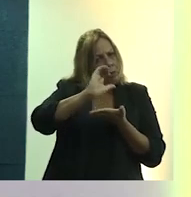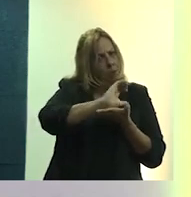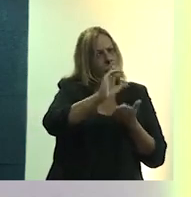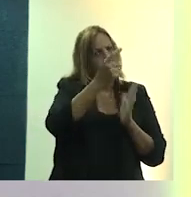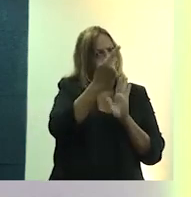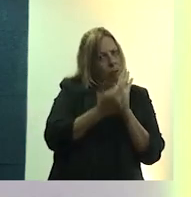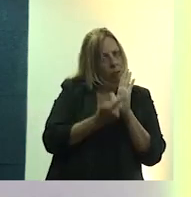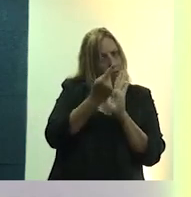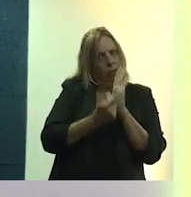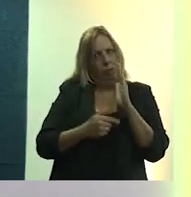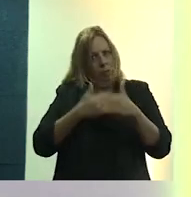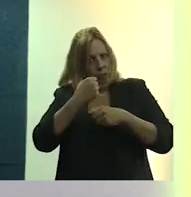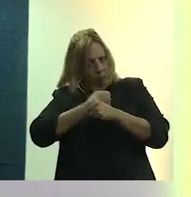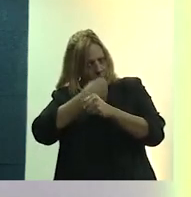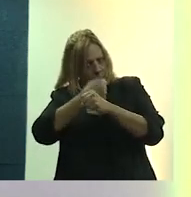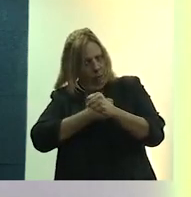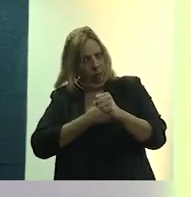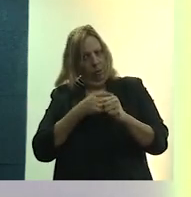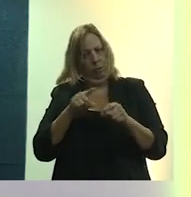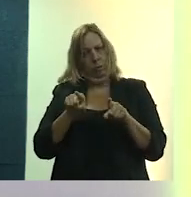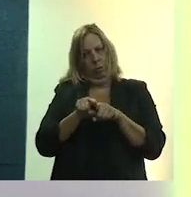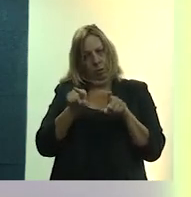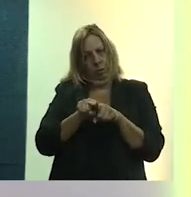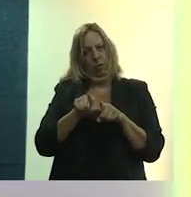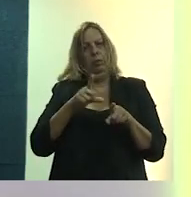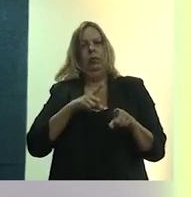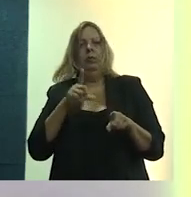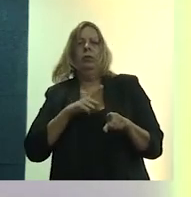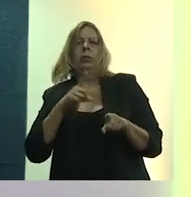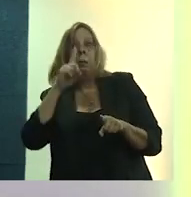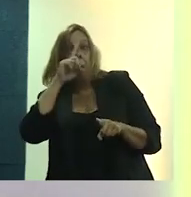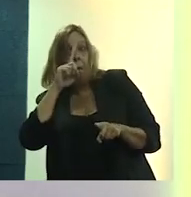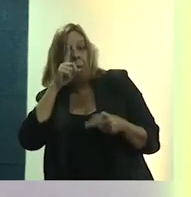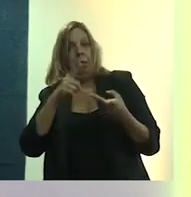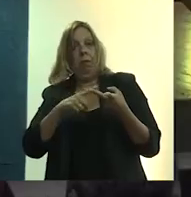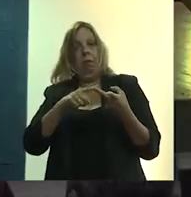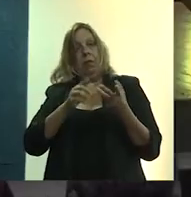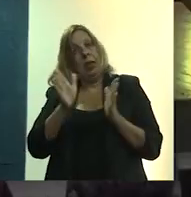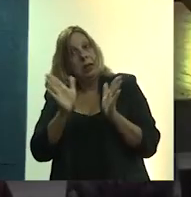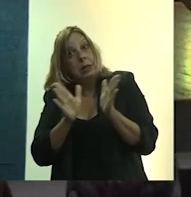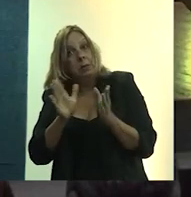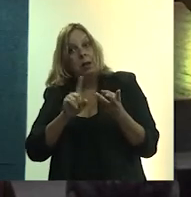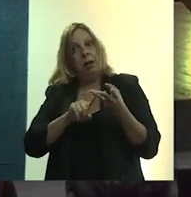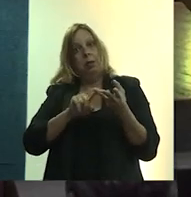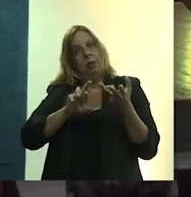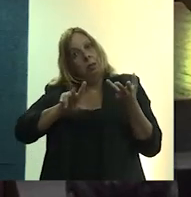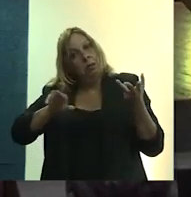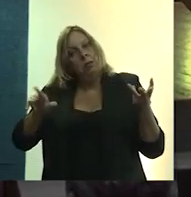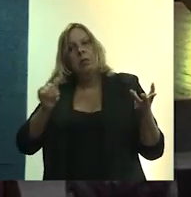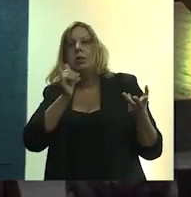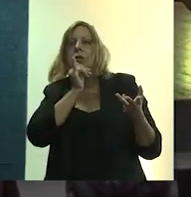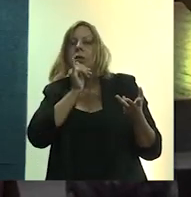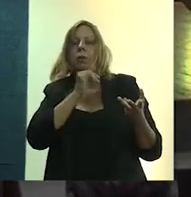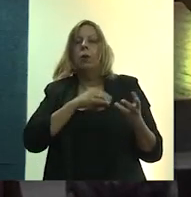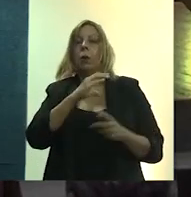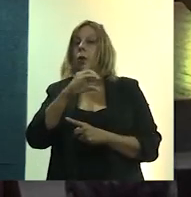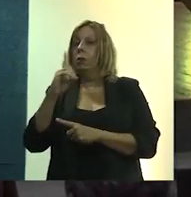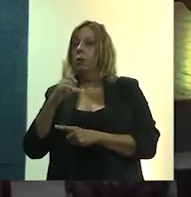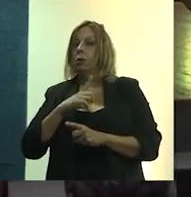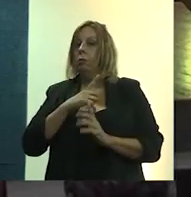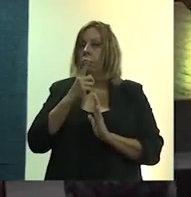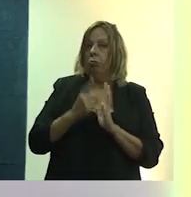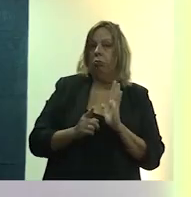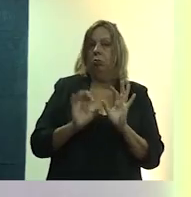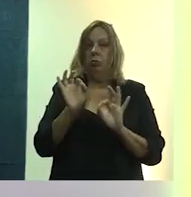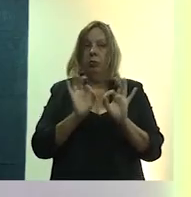financiamento de projetos e execução de obras de urbanização de risco mobilidade por exemplo e coordena